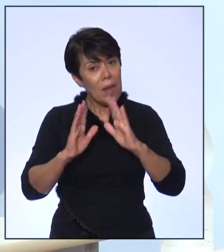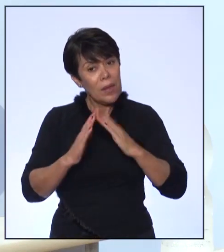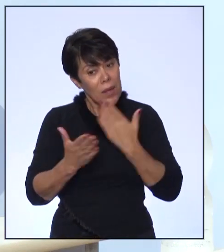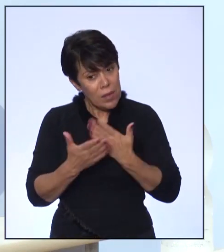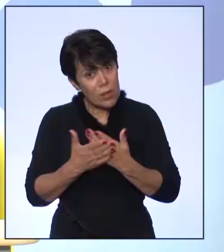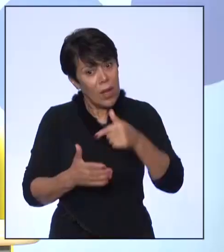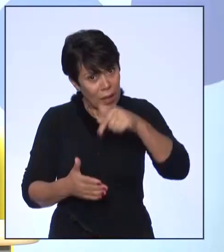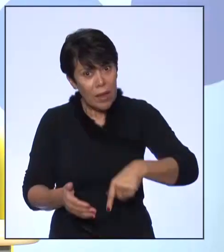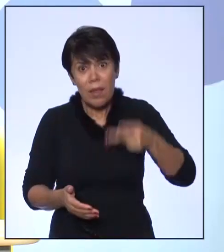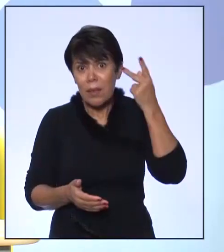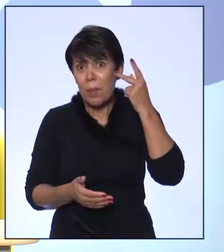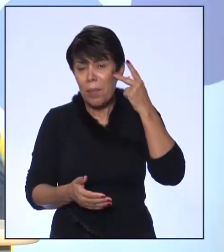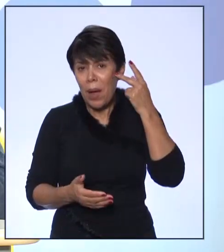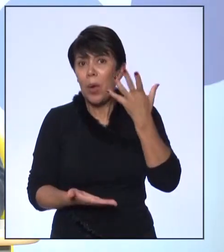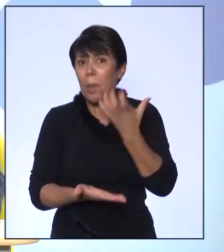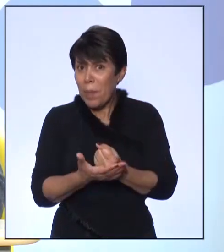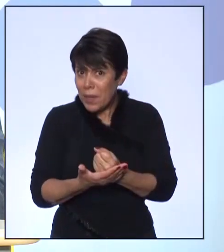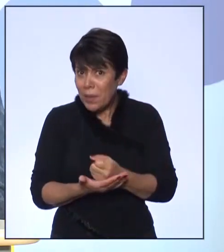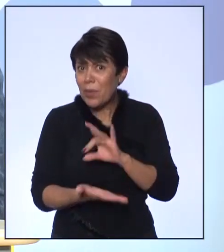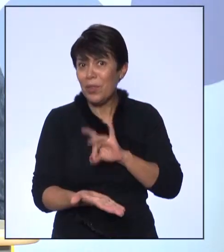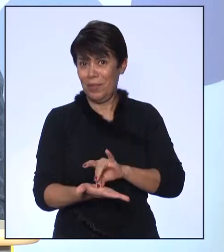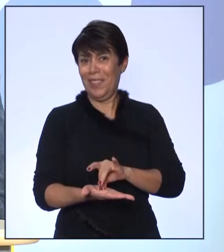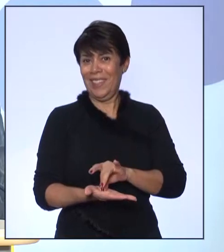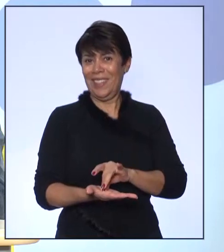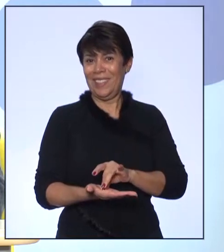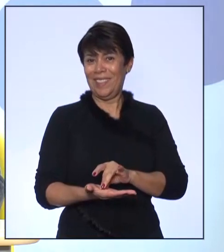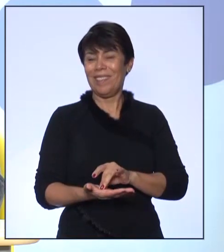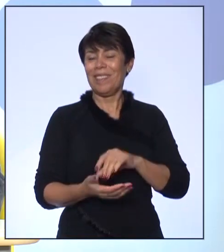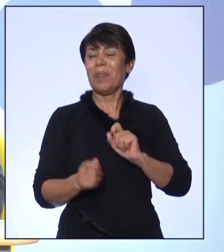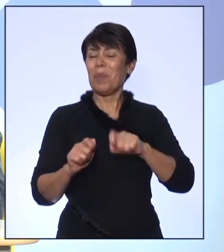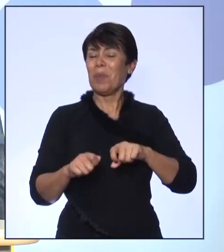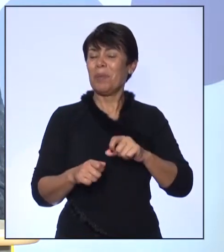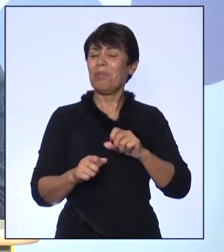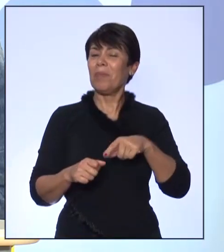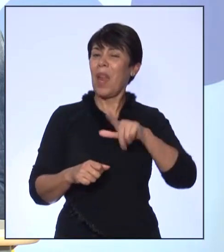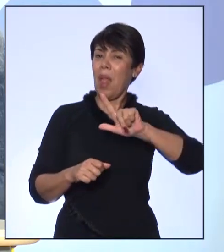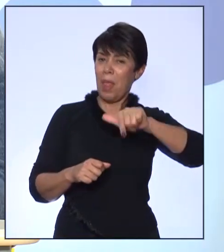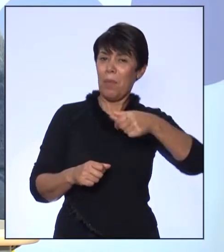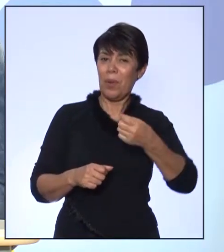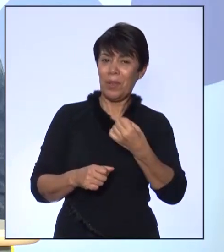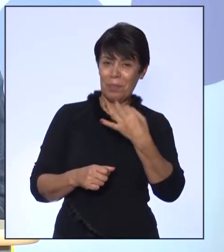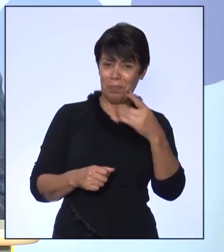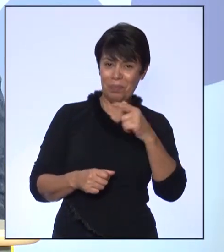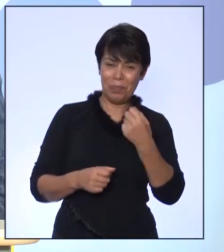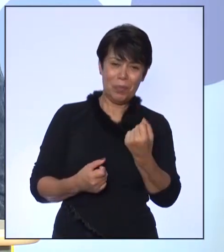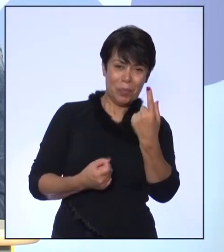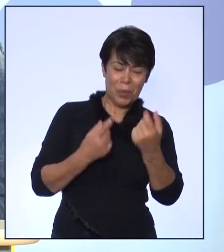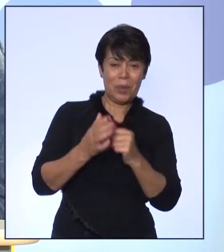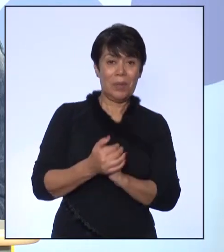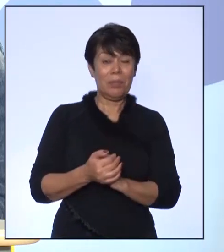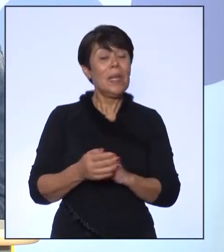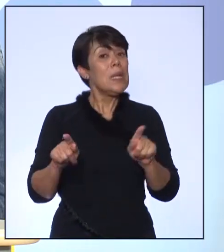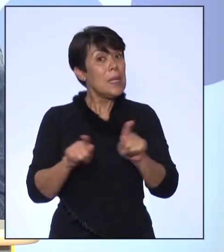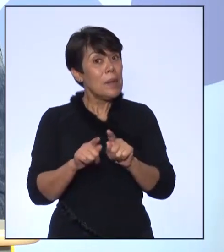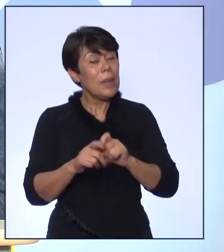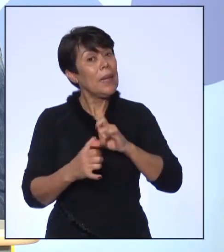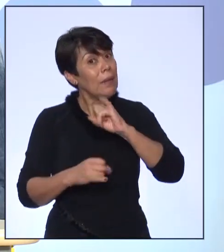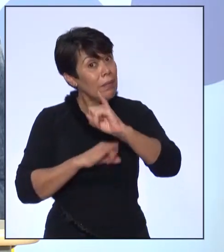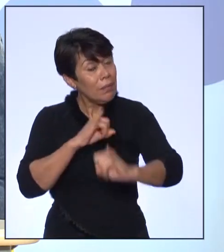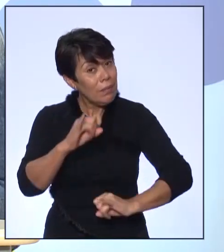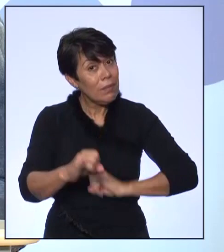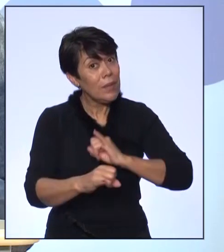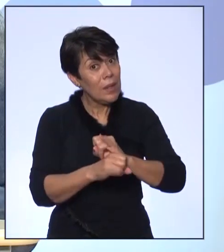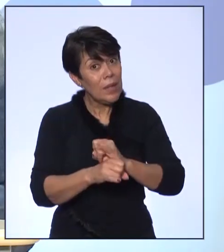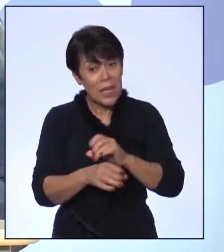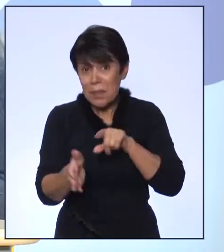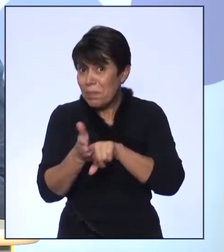professora? Sim, depois a gente pode até citar algumas, né? Olha só, então, gente, busque informações também na internet, né? Porque